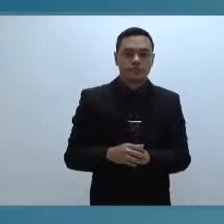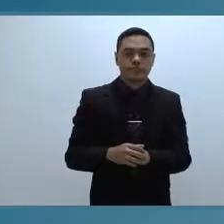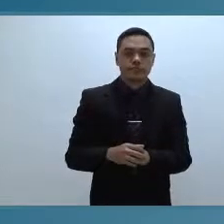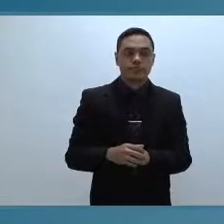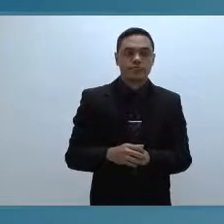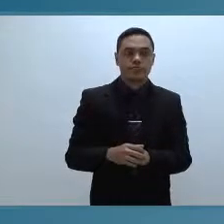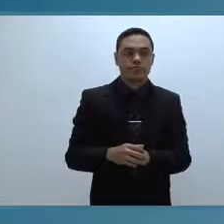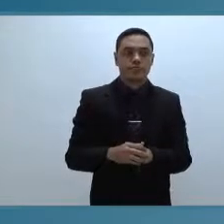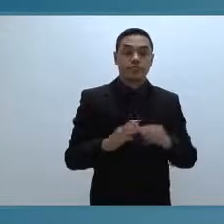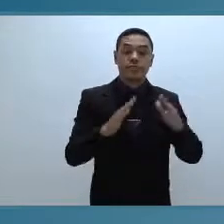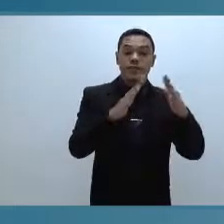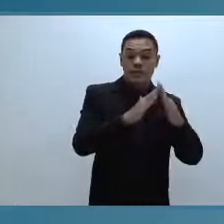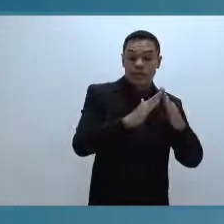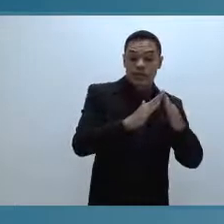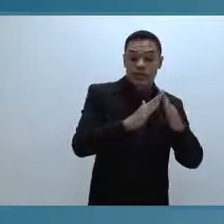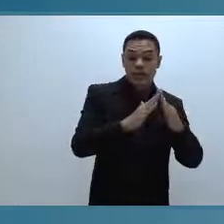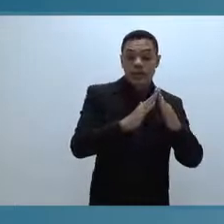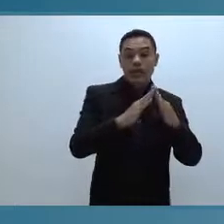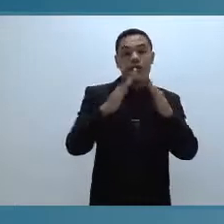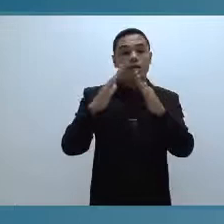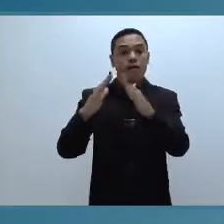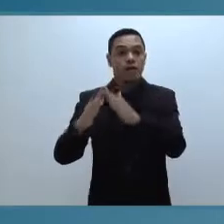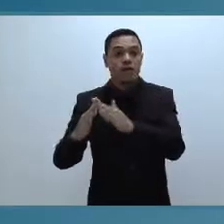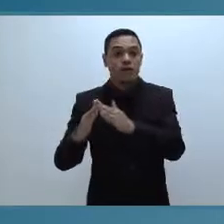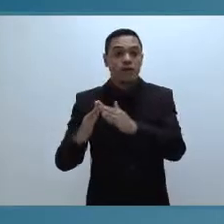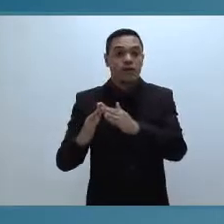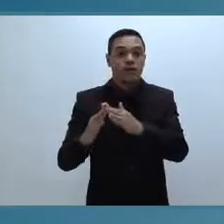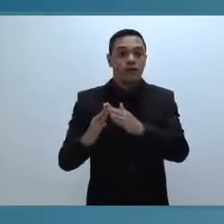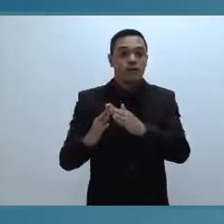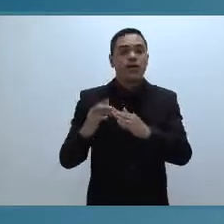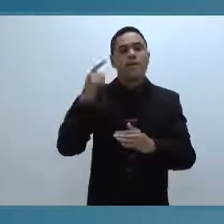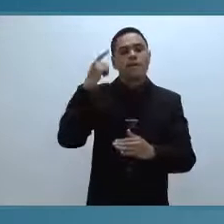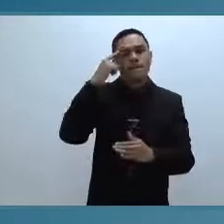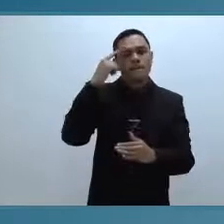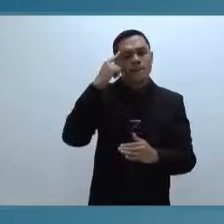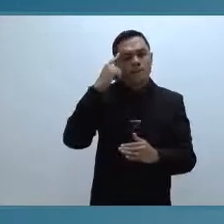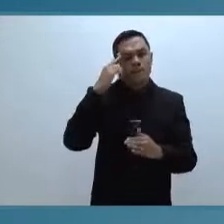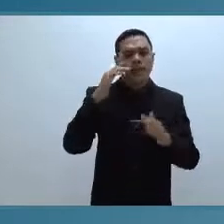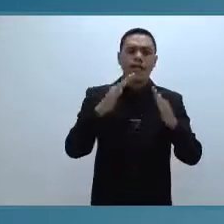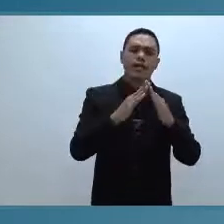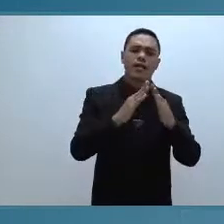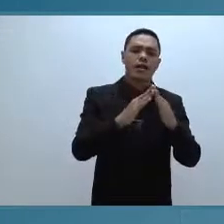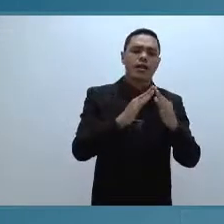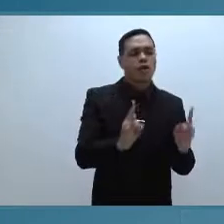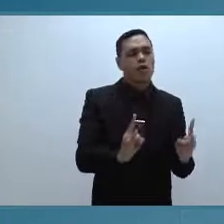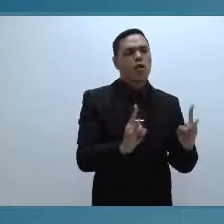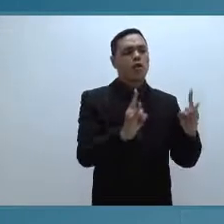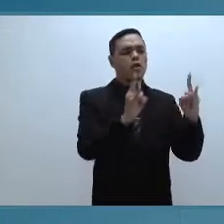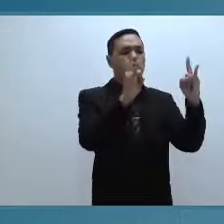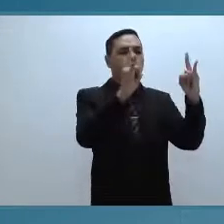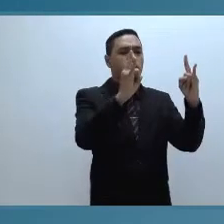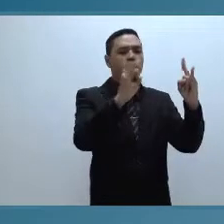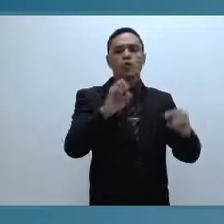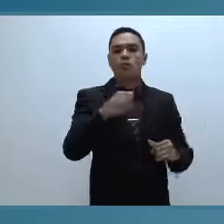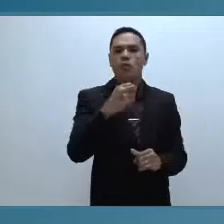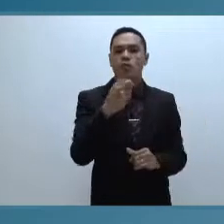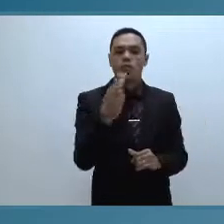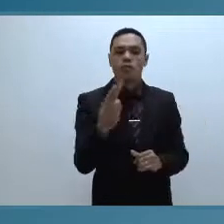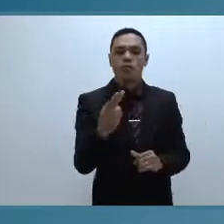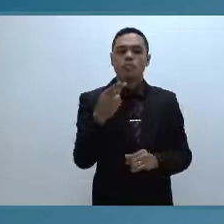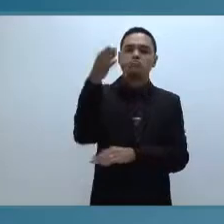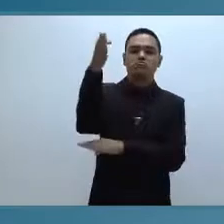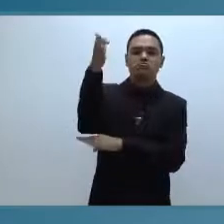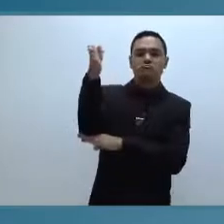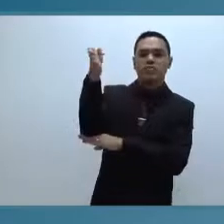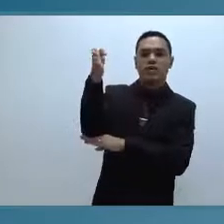domicílio e residência, não se está pensando apenas que o juiz ocupe um apartamento do hotel ou quarto de uma hospedaria,